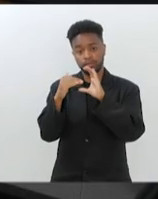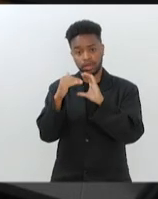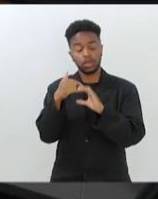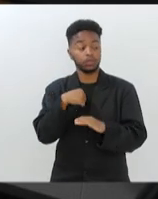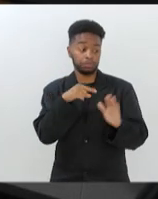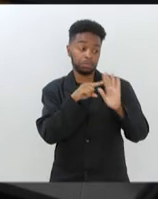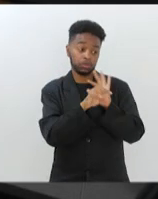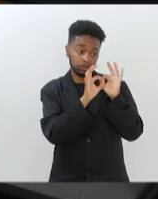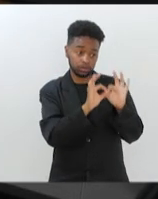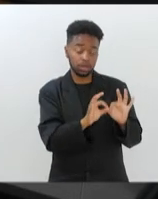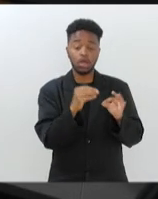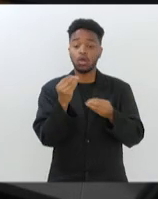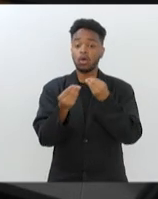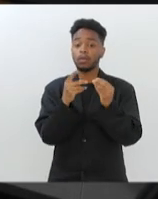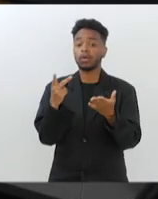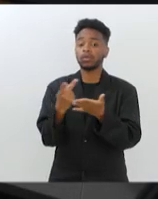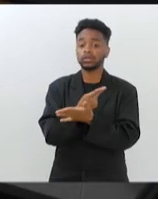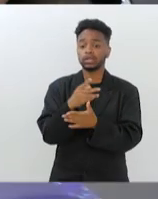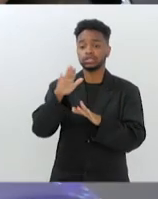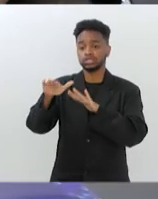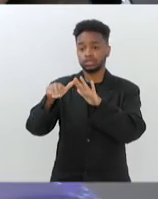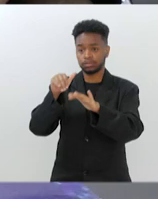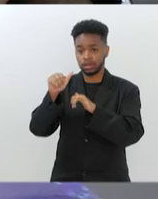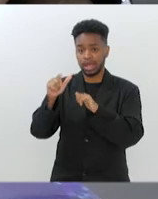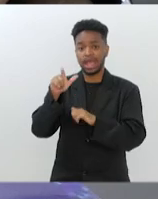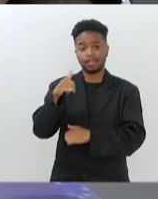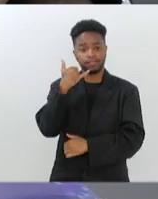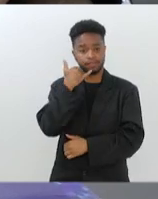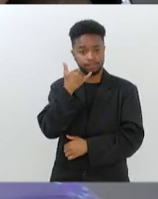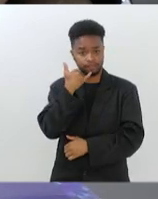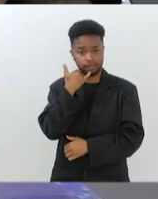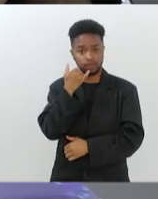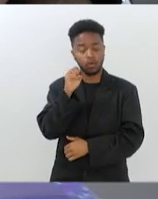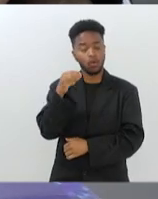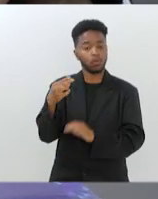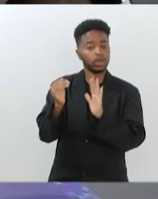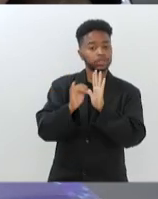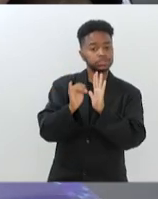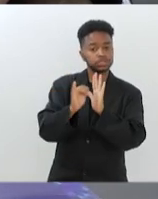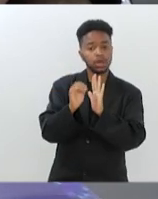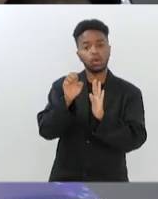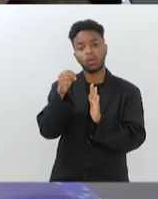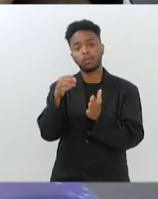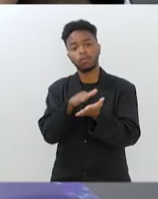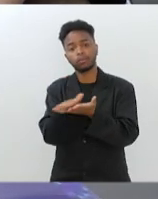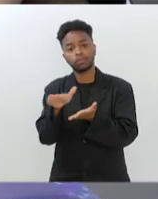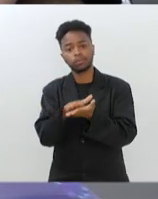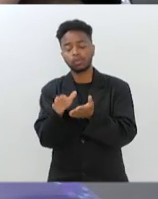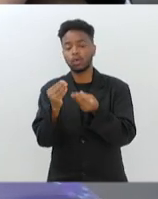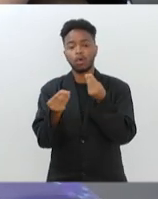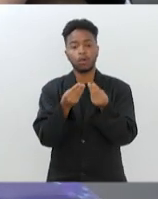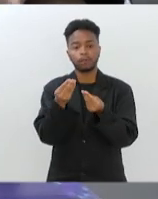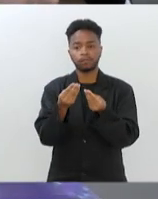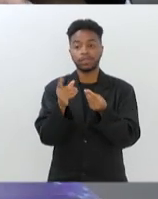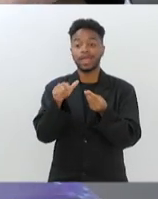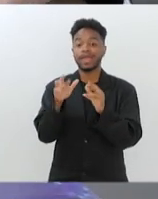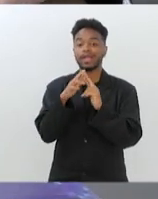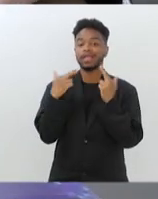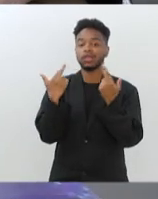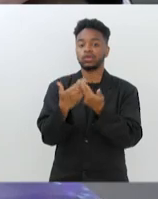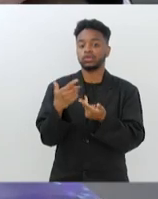como se dá formalmente essa convocação posso L gar é por telefone é por Edital é por publicação essa reunião é considerada uma reunião de